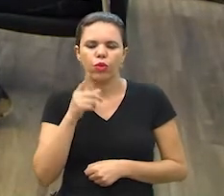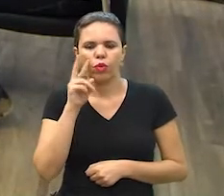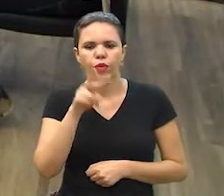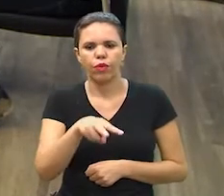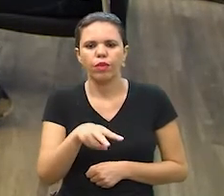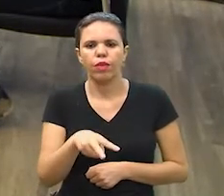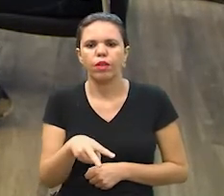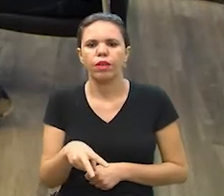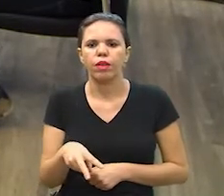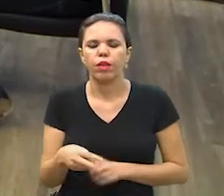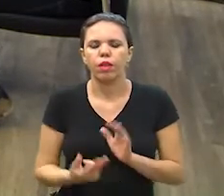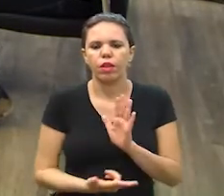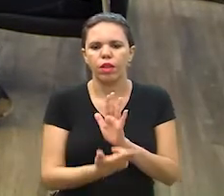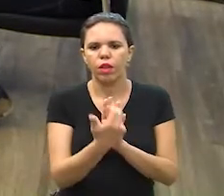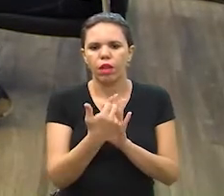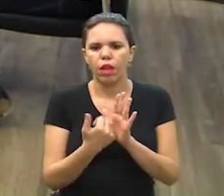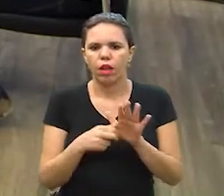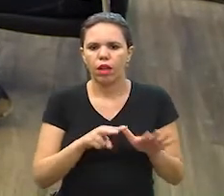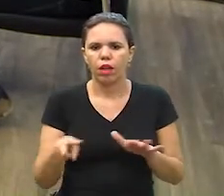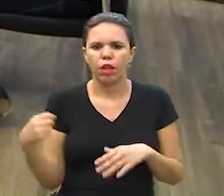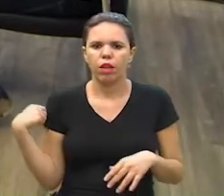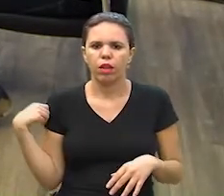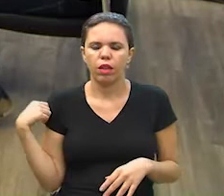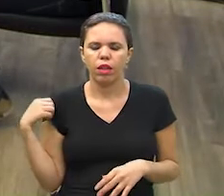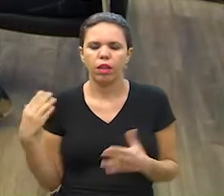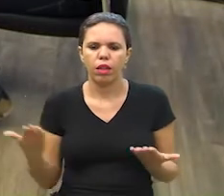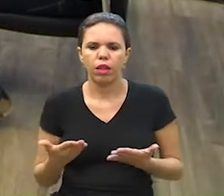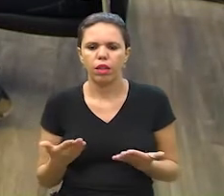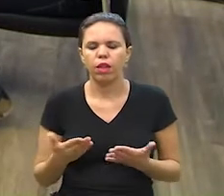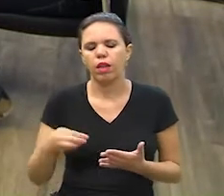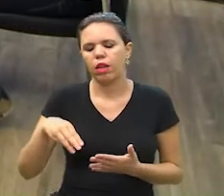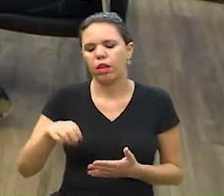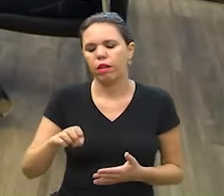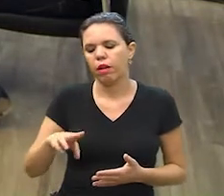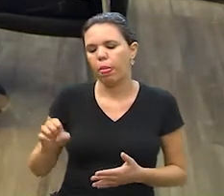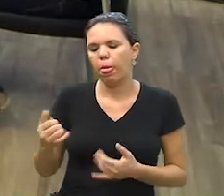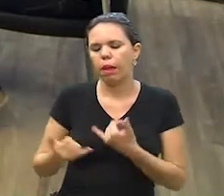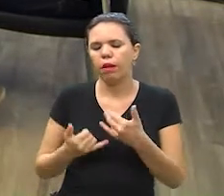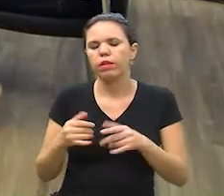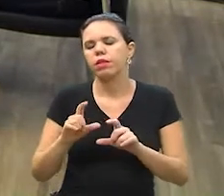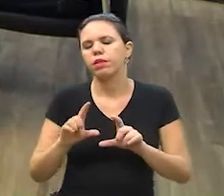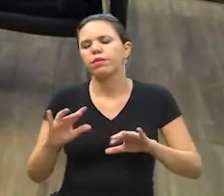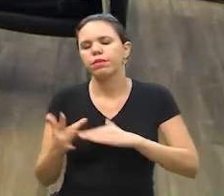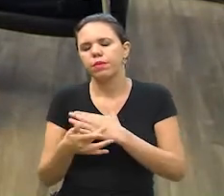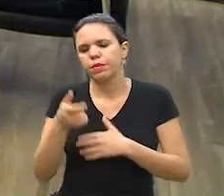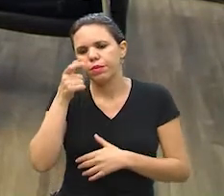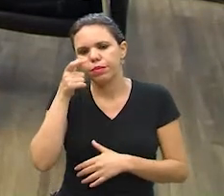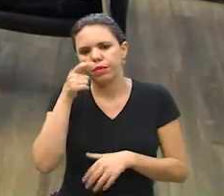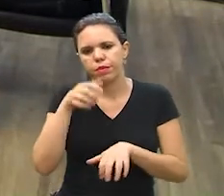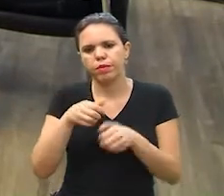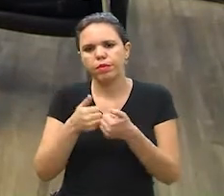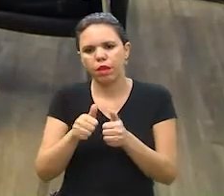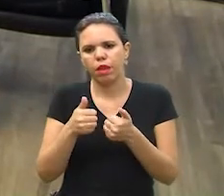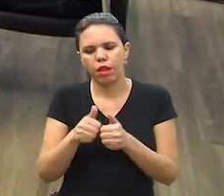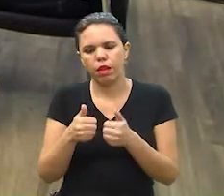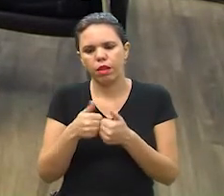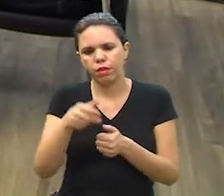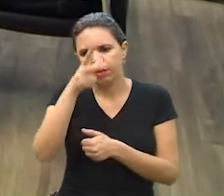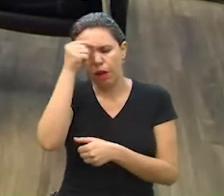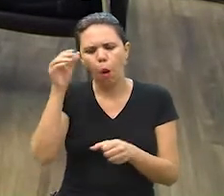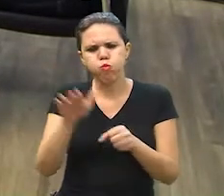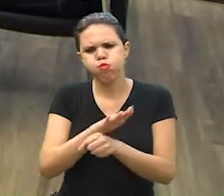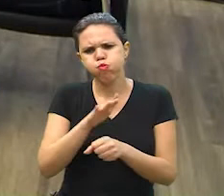uma charge nessas últimas semanas, que hoje em dia é meme, né? Que era um transporte público